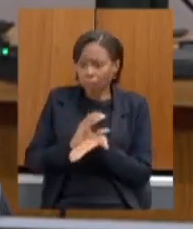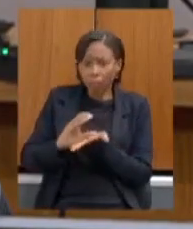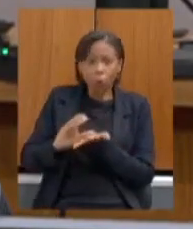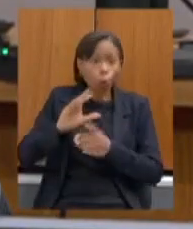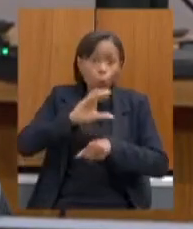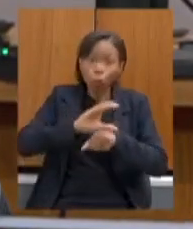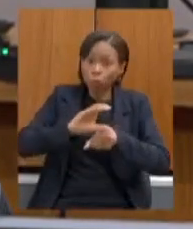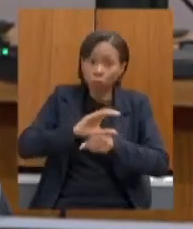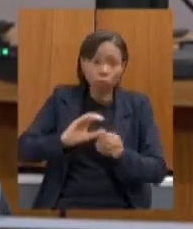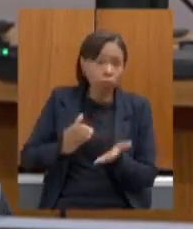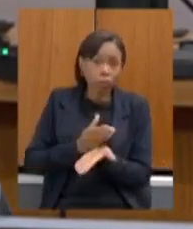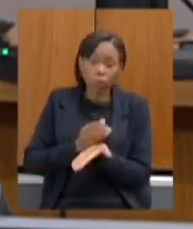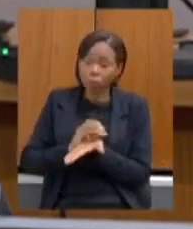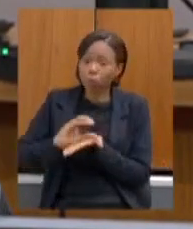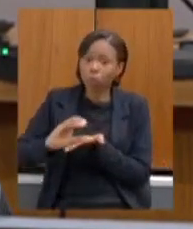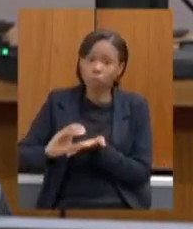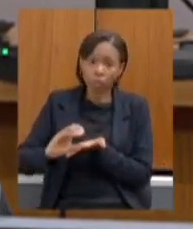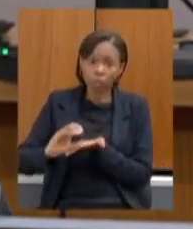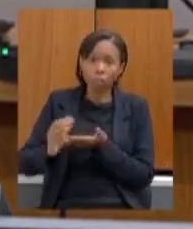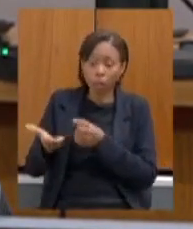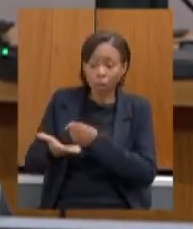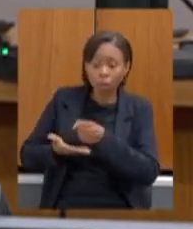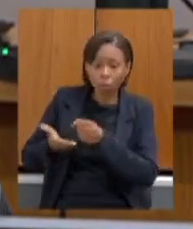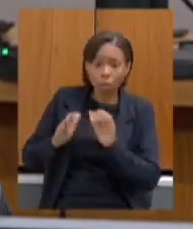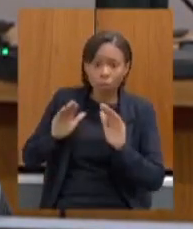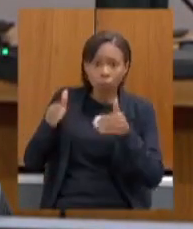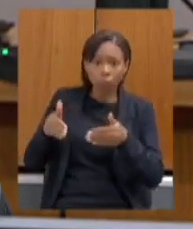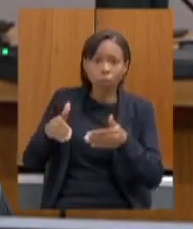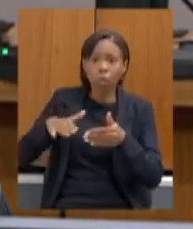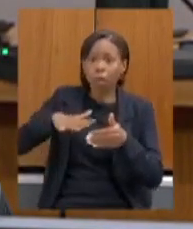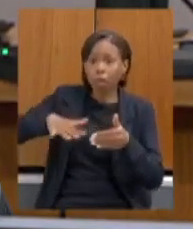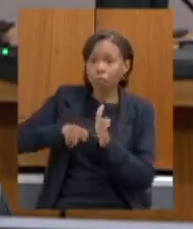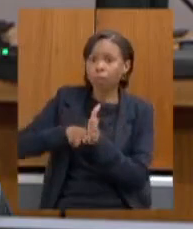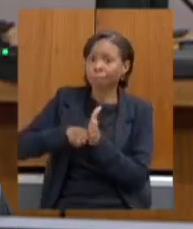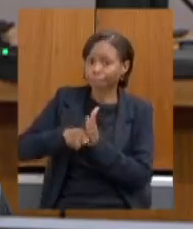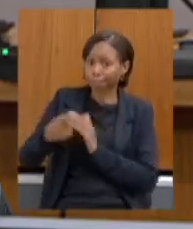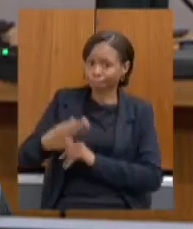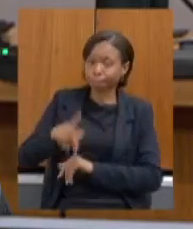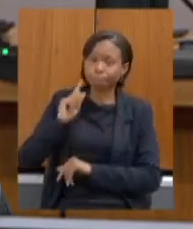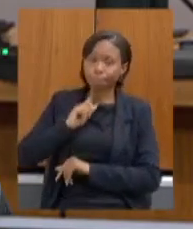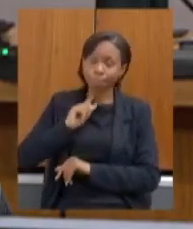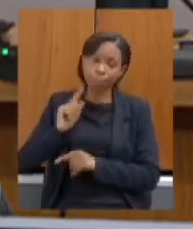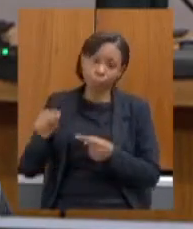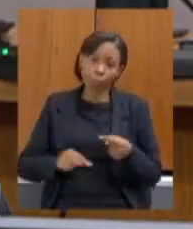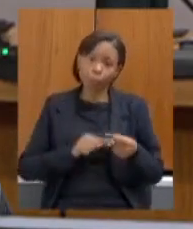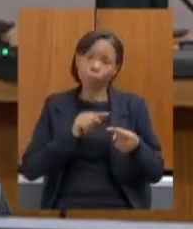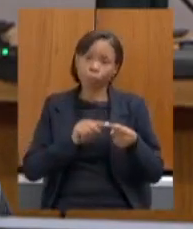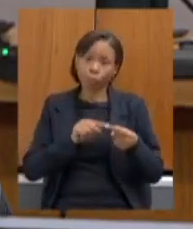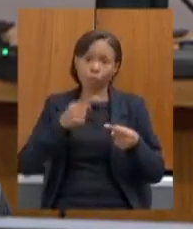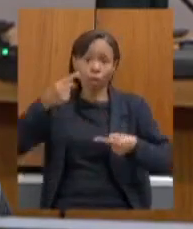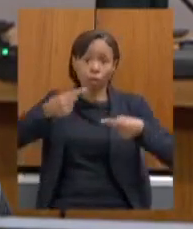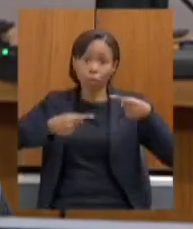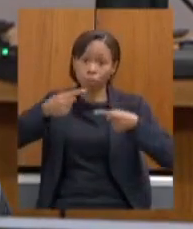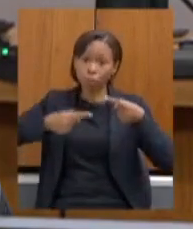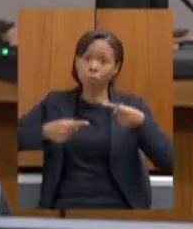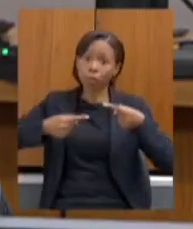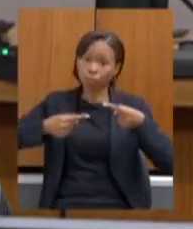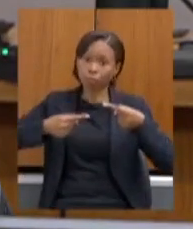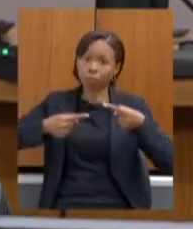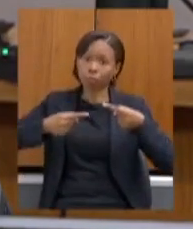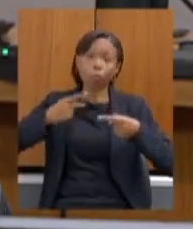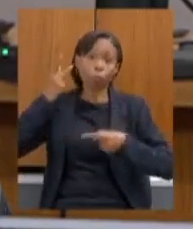no Fundo de Amparo à Pesquisa do Estado de Minas Gerais. Meu primeiro ponto é exatamente um debate político da